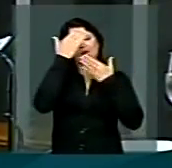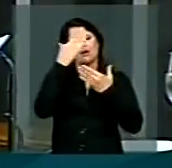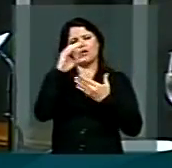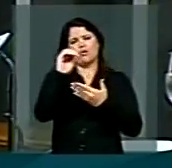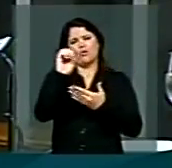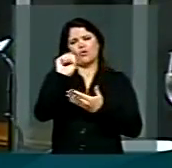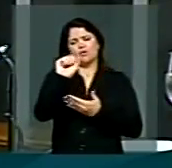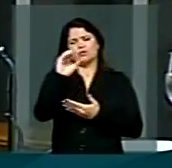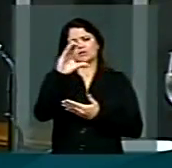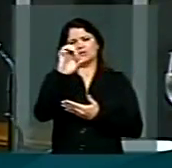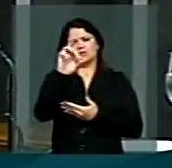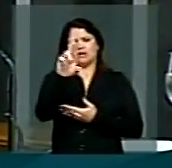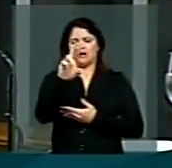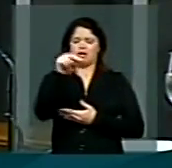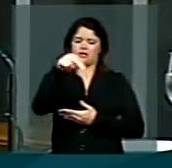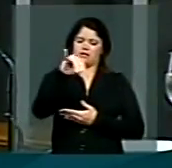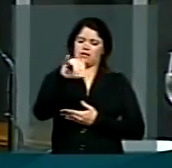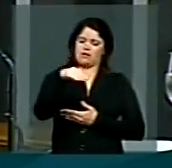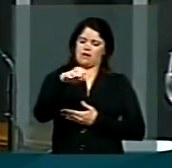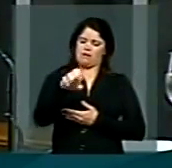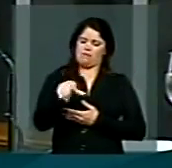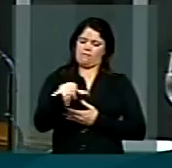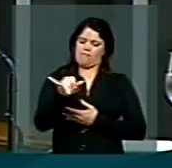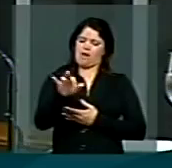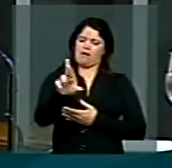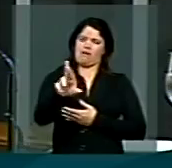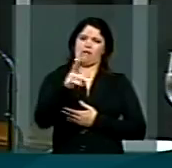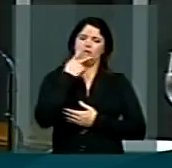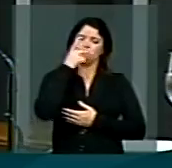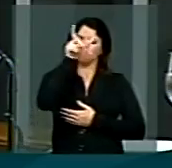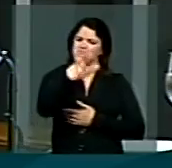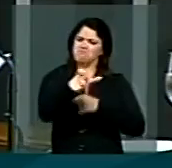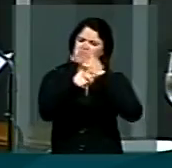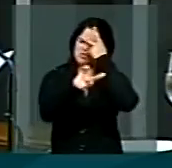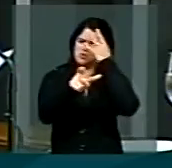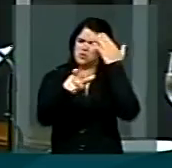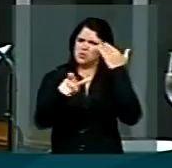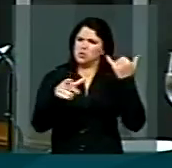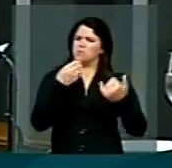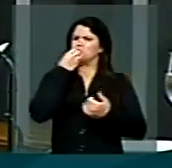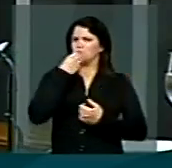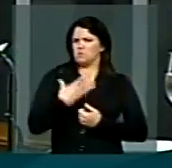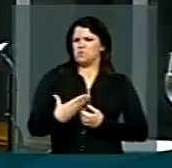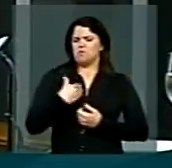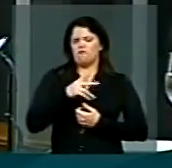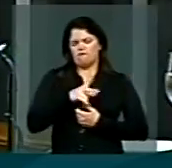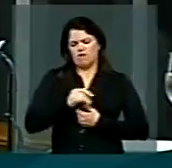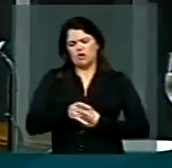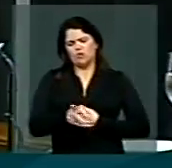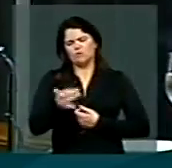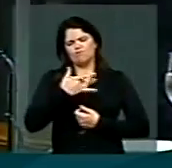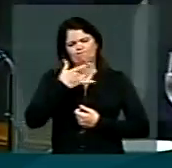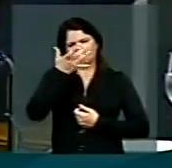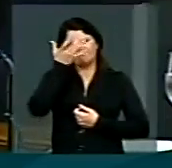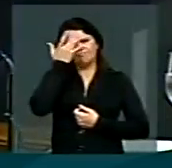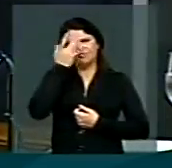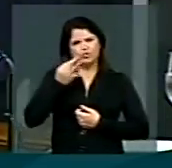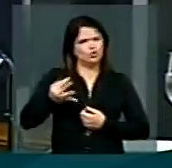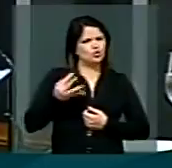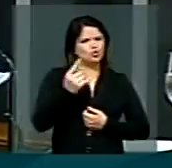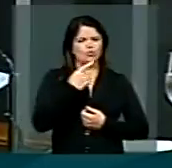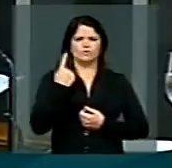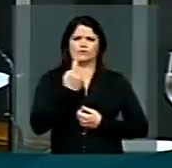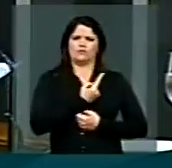Niemeyer, pelo homem e pelo socialista que você foi e que continuará sendo para todos